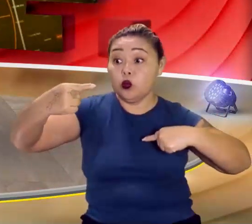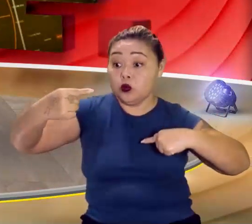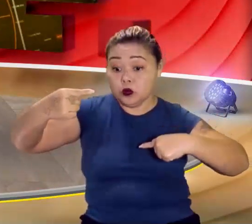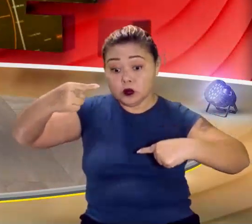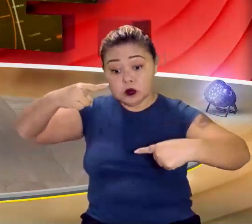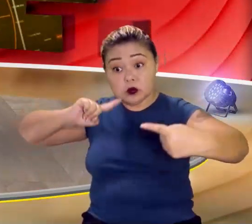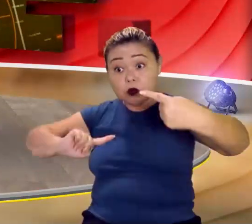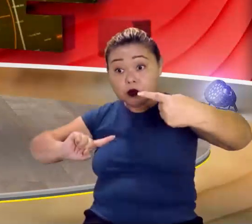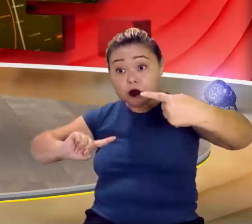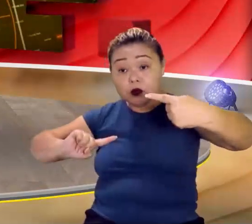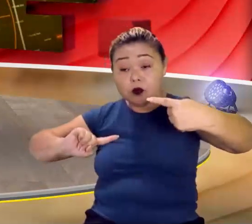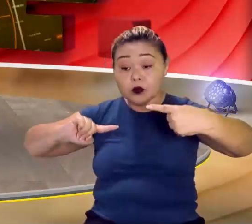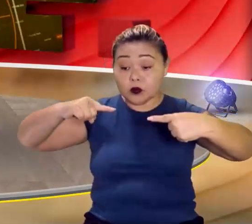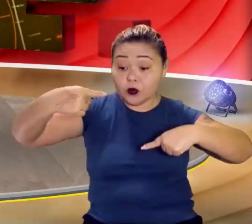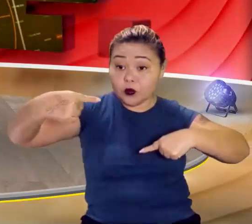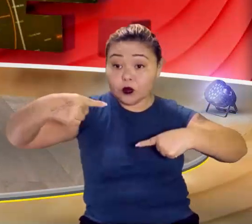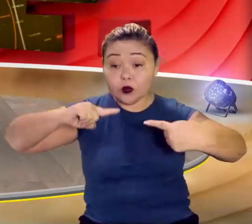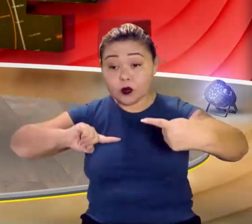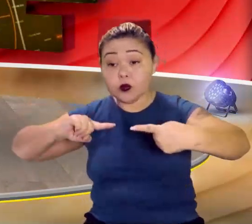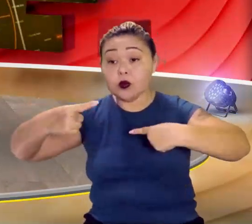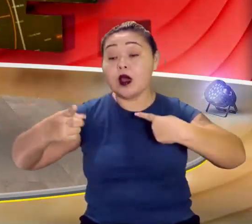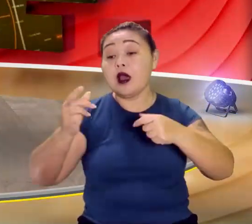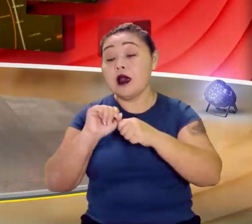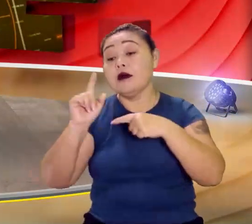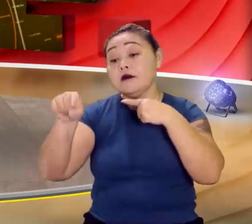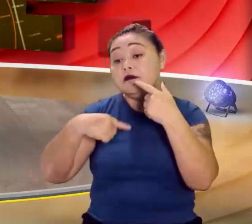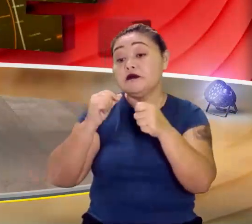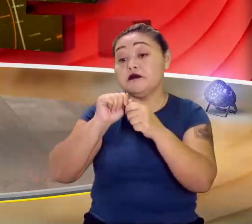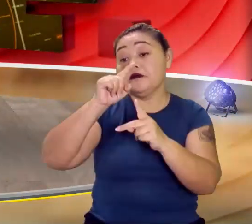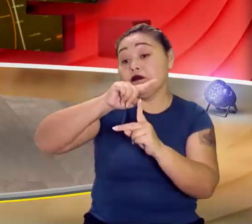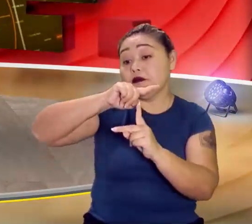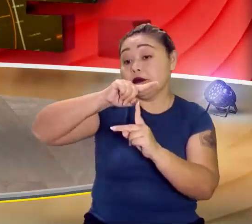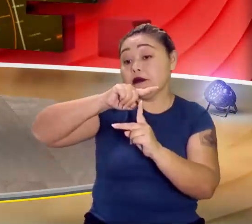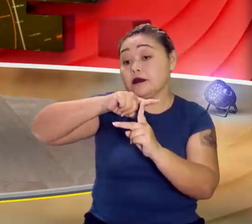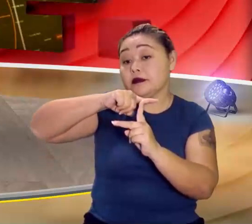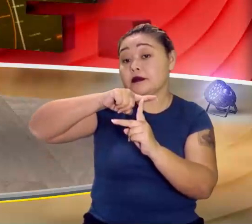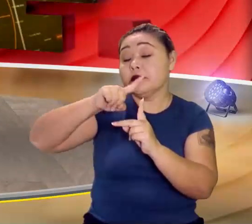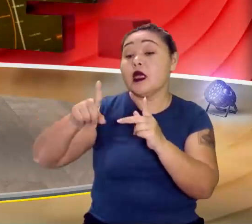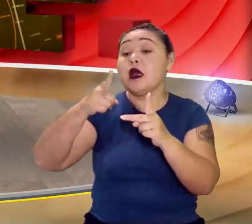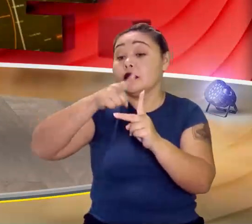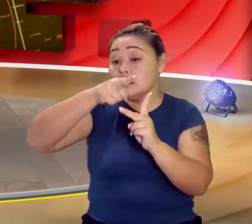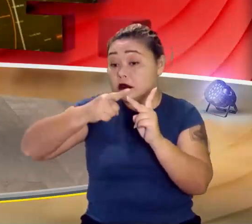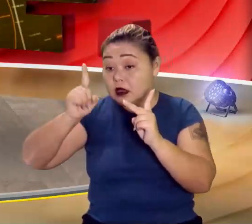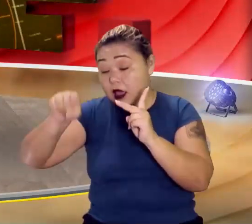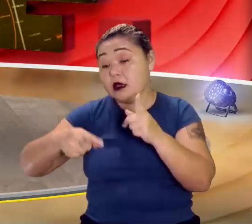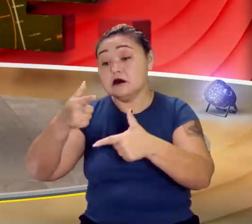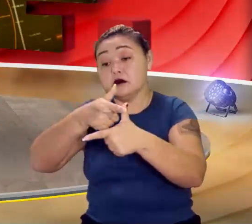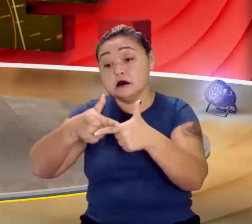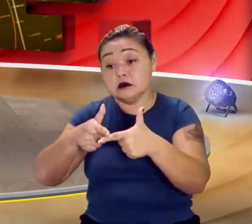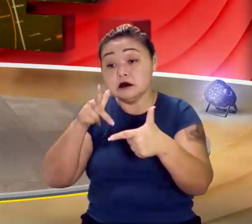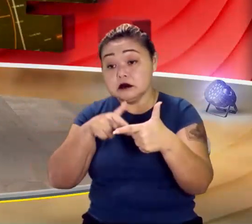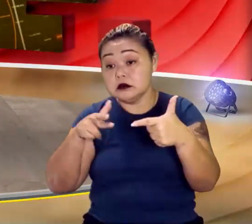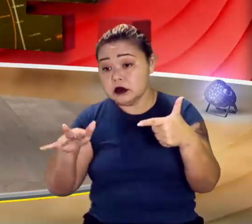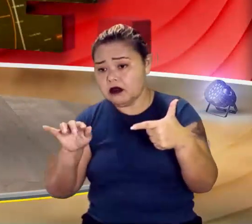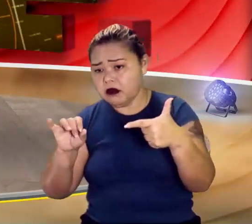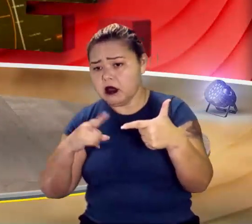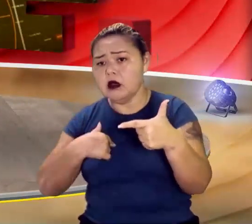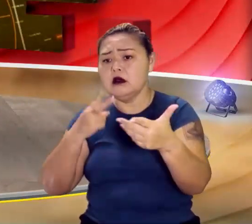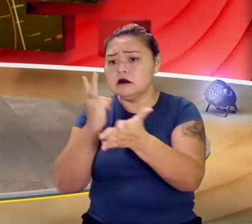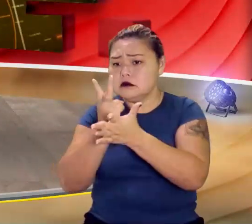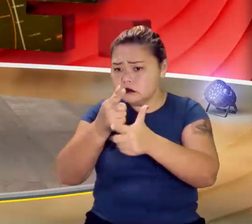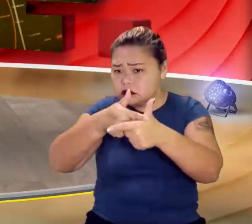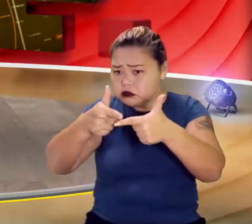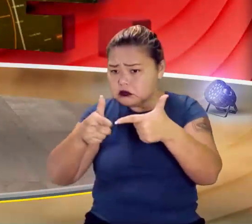gente multiplica. Multiplicação de fatores iguais. E na radiciação? Divisão de fatores iguais. Então vai ter que dividir pelo